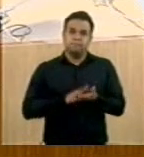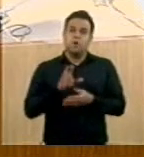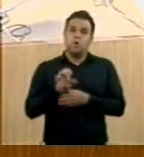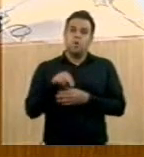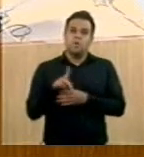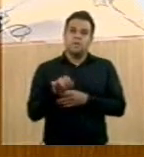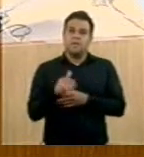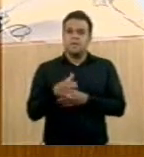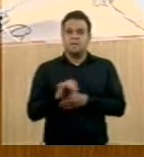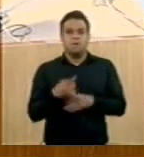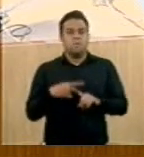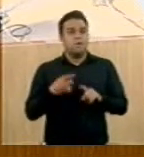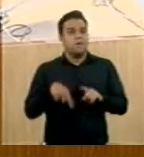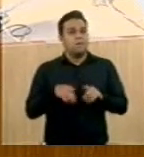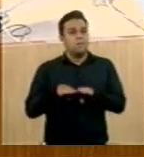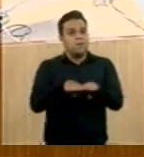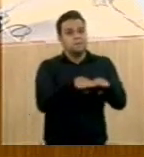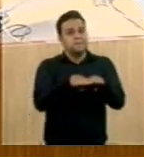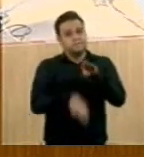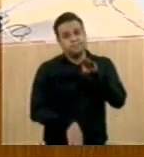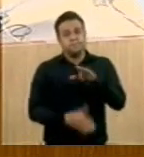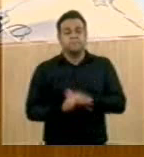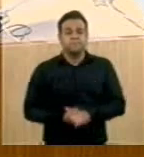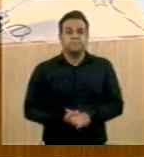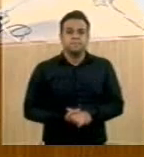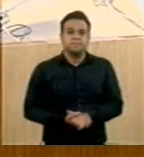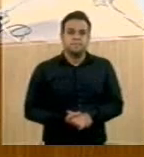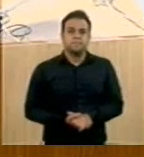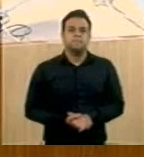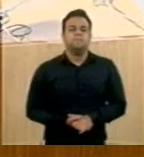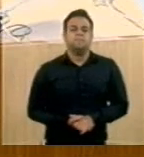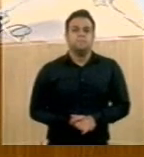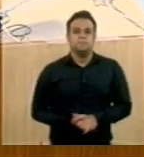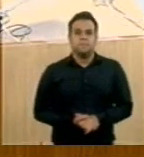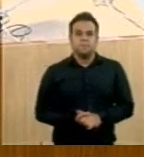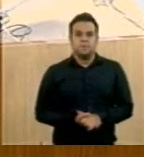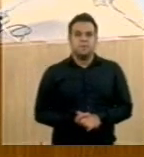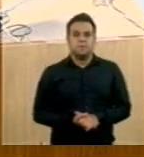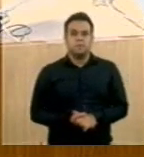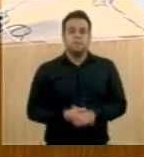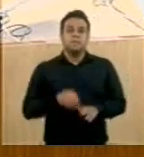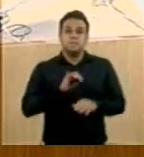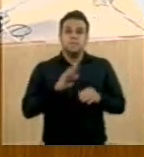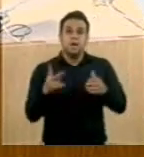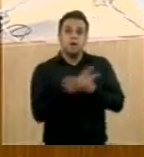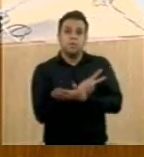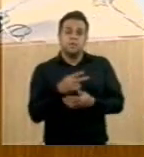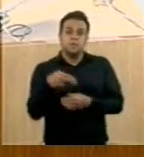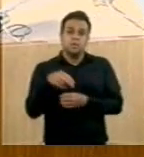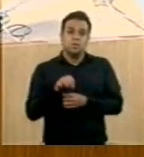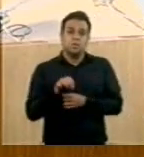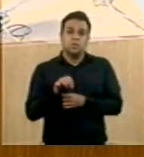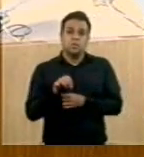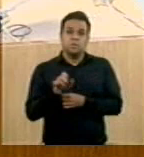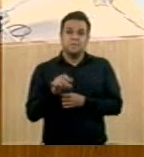princípio constitucional da igualdade material, se em consequência de sua aplicação resultar efeitos nocivos